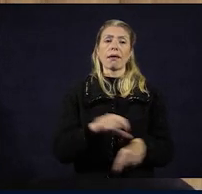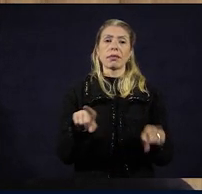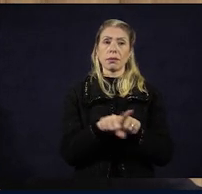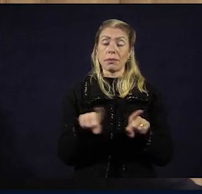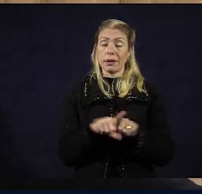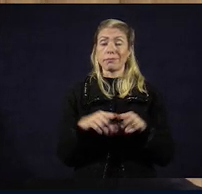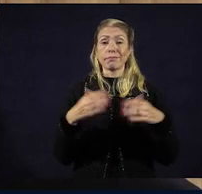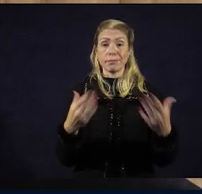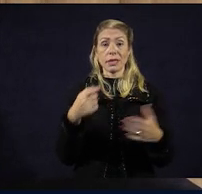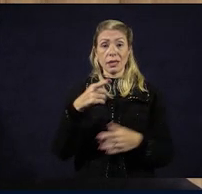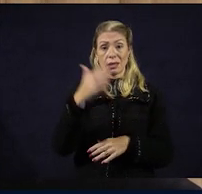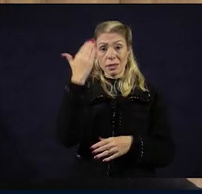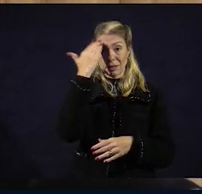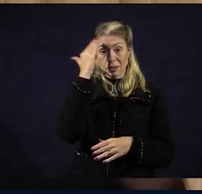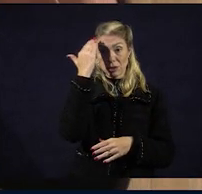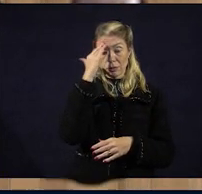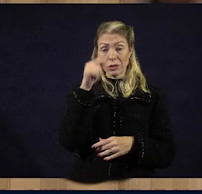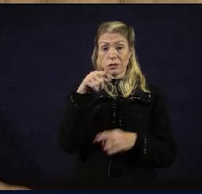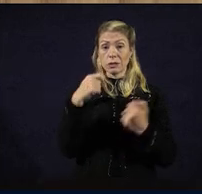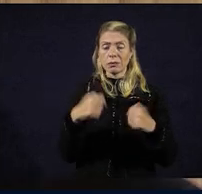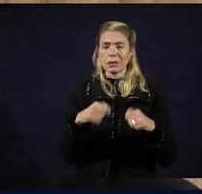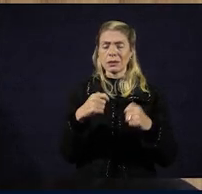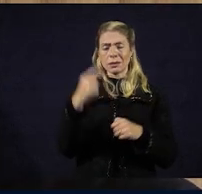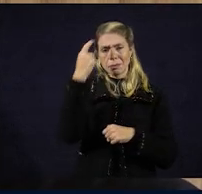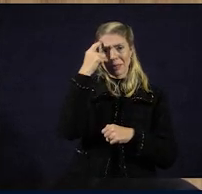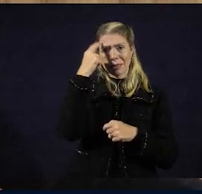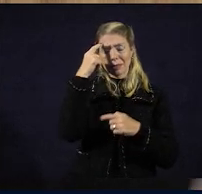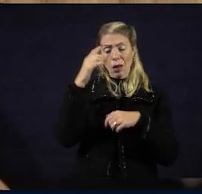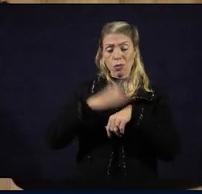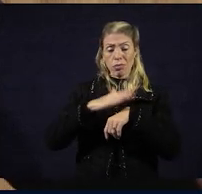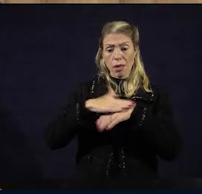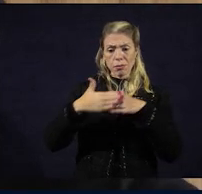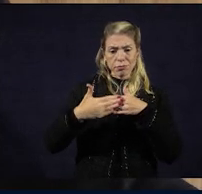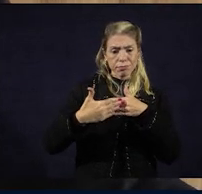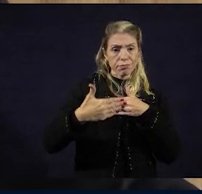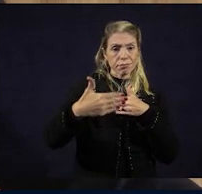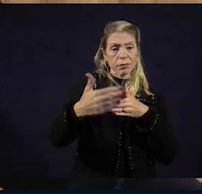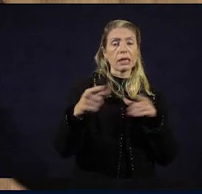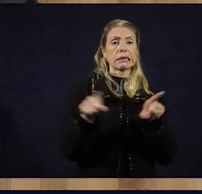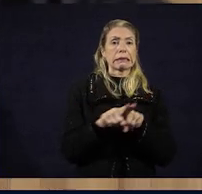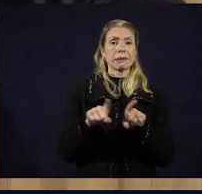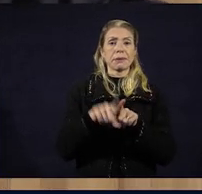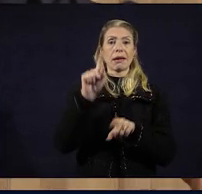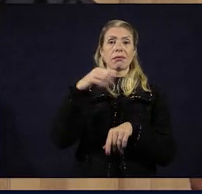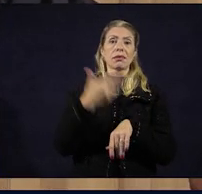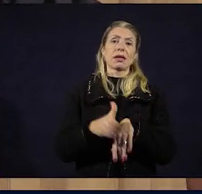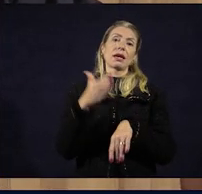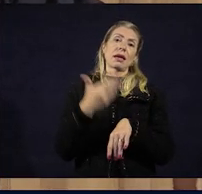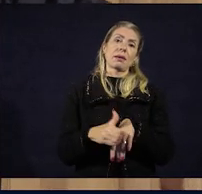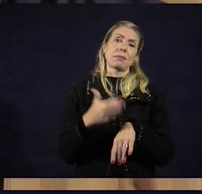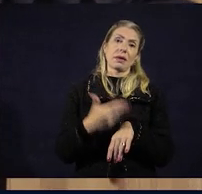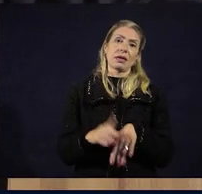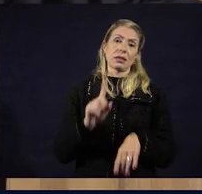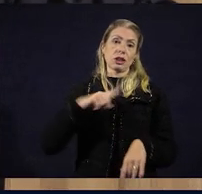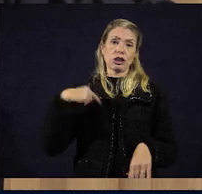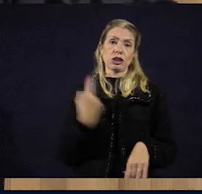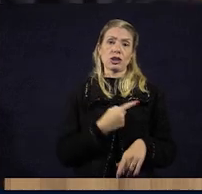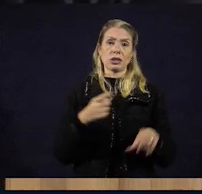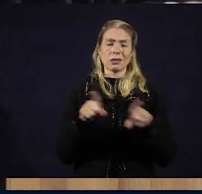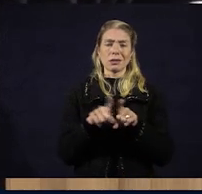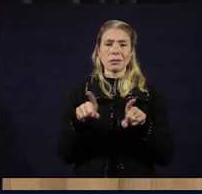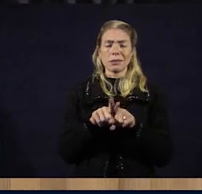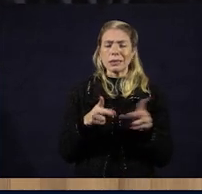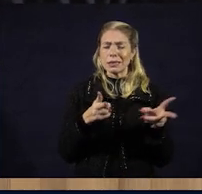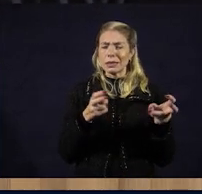entendimento que tem esse ciclo que tem que pensar longo prazo também foi um exercício grande e a gente um mitigador um